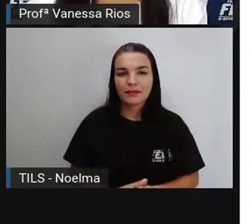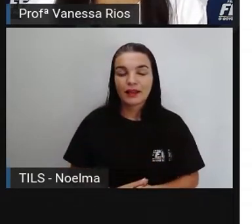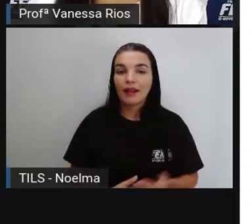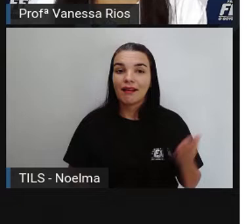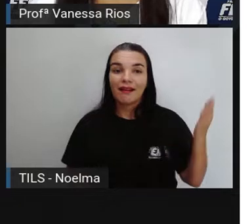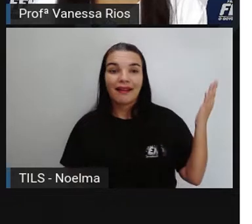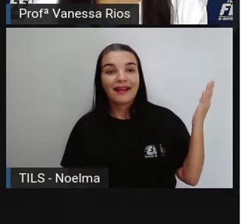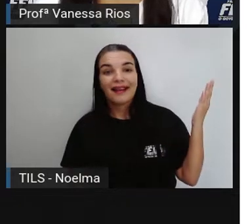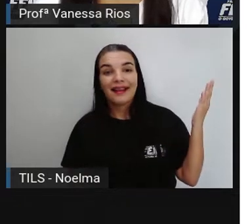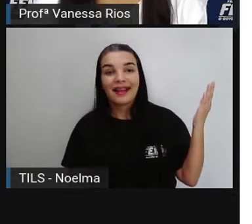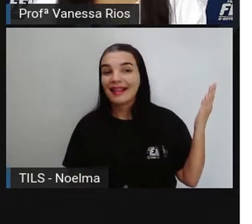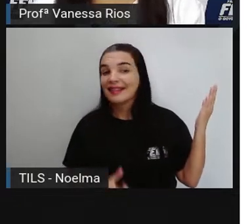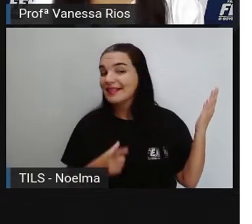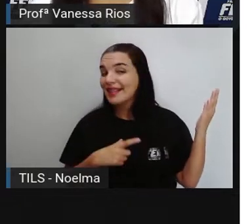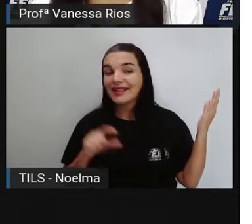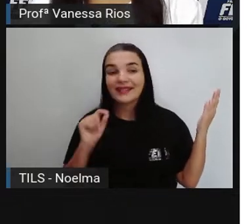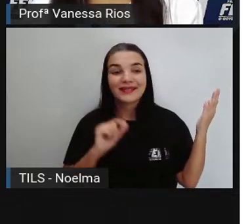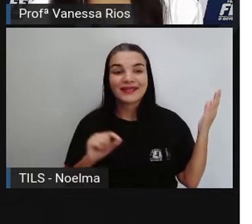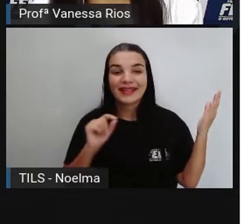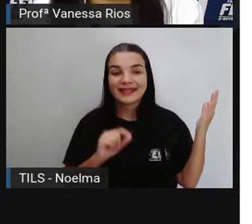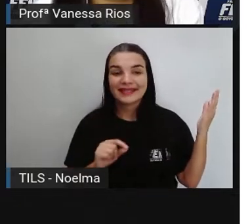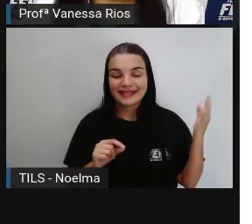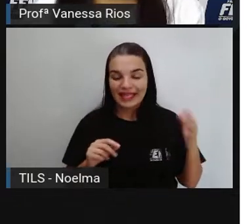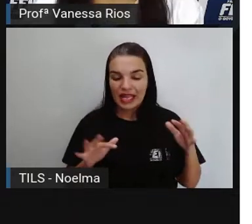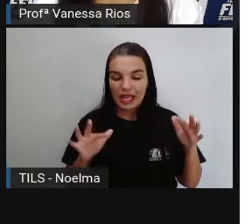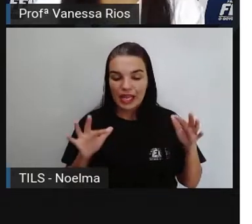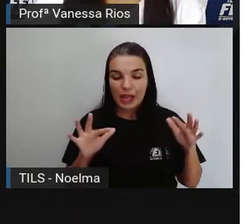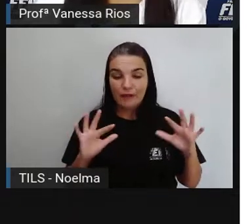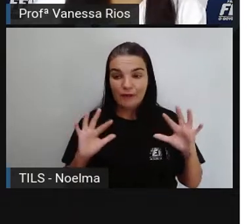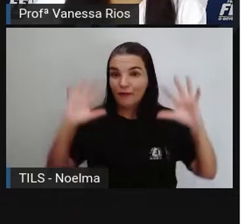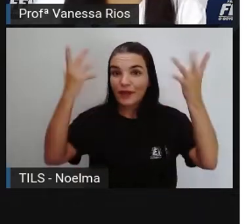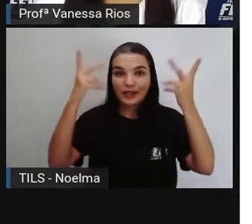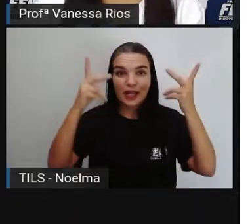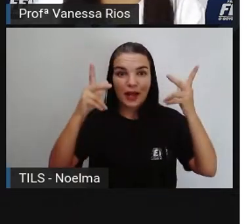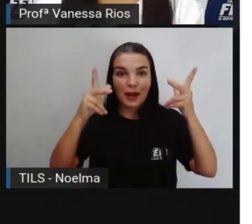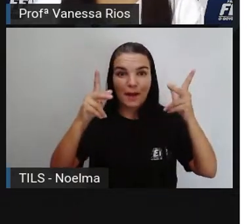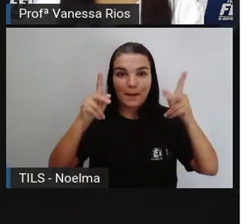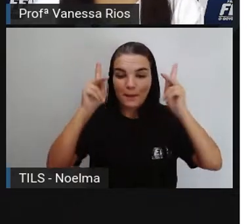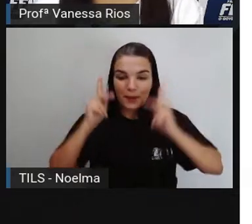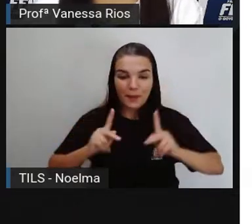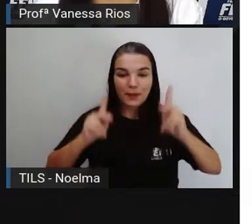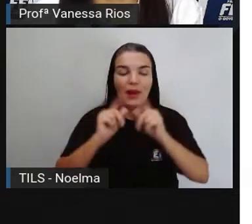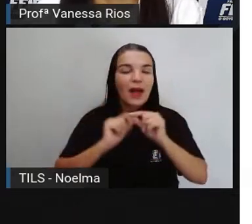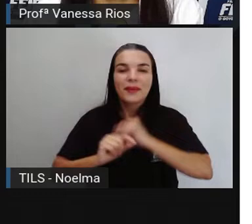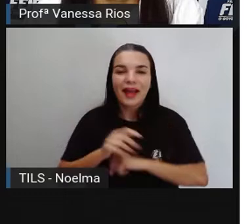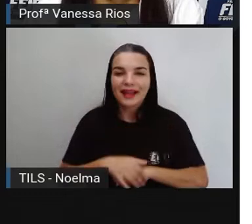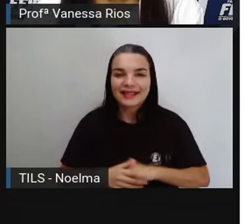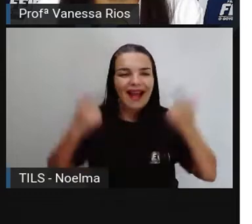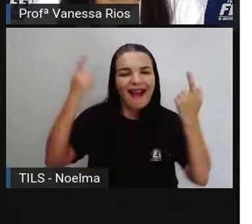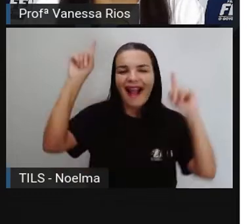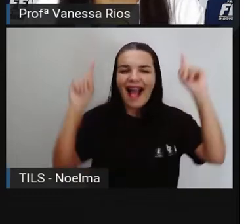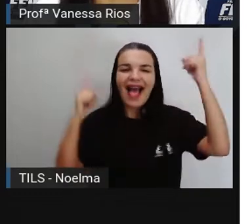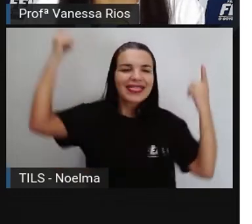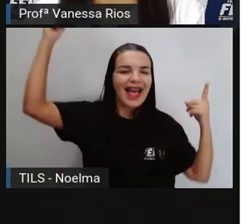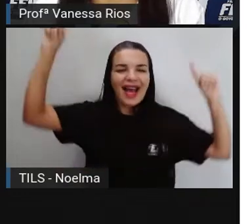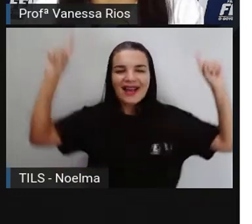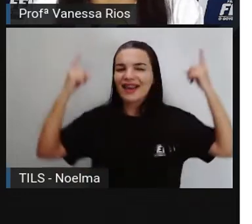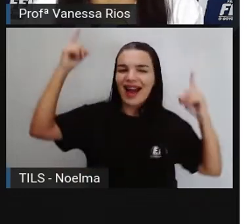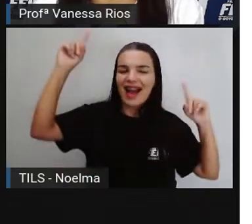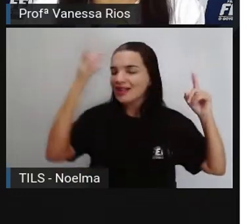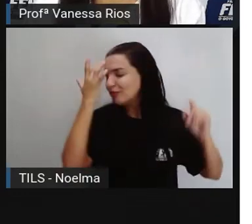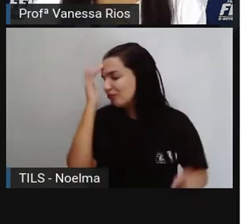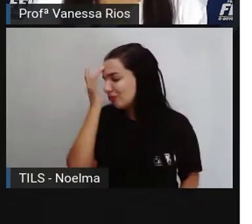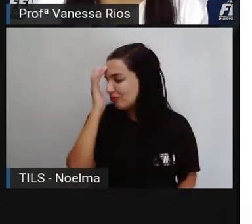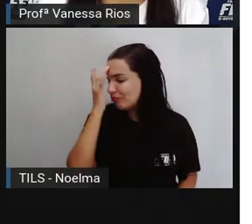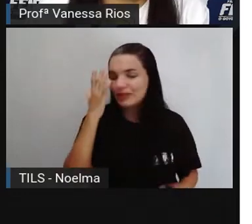E aí, quando a gente fala em festas populares, a gente não pode deixar de falar do carnaval, que é uma festa